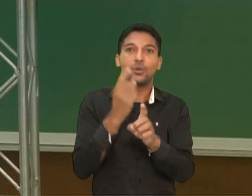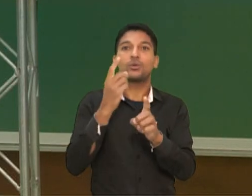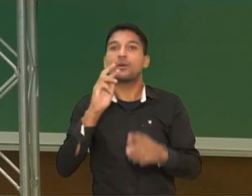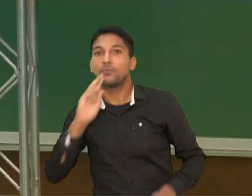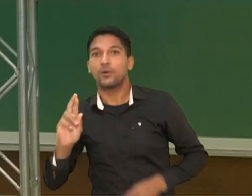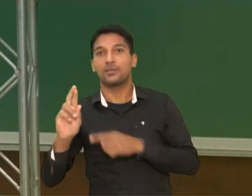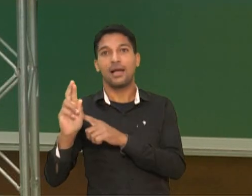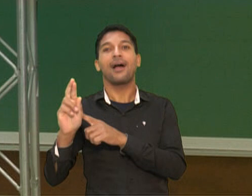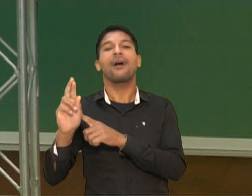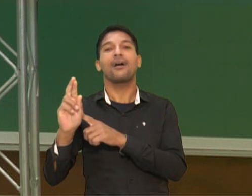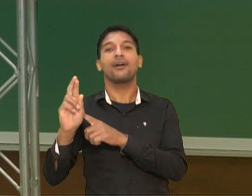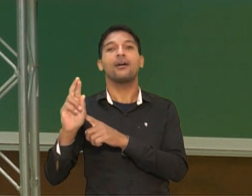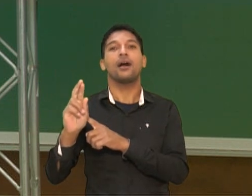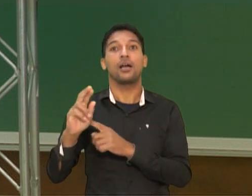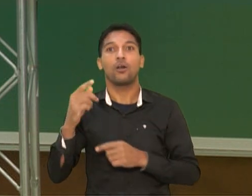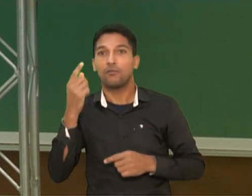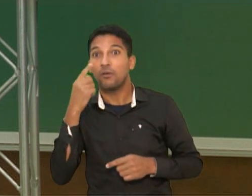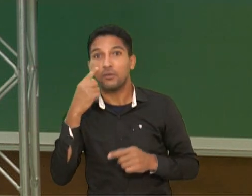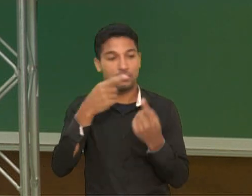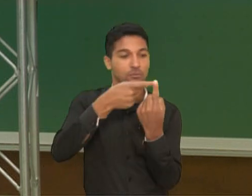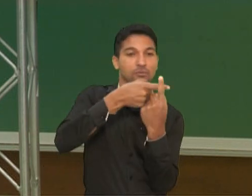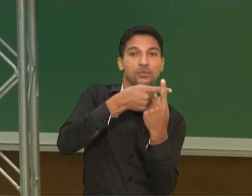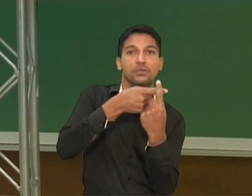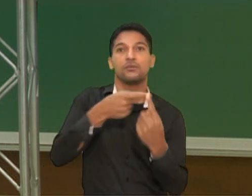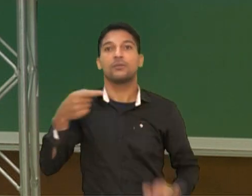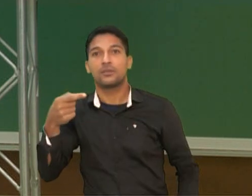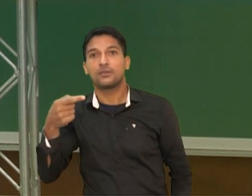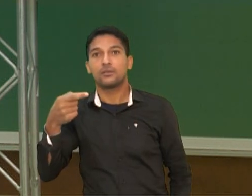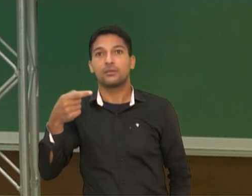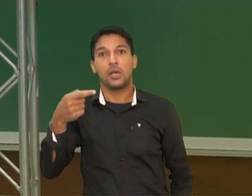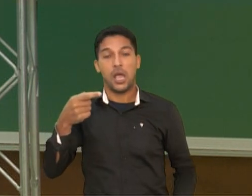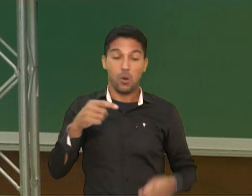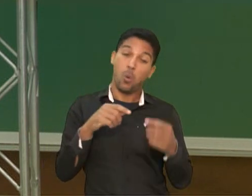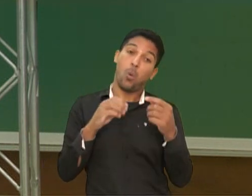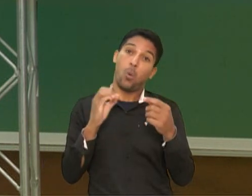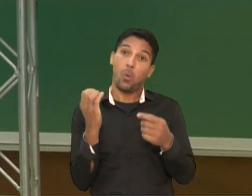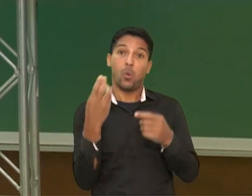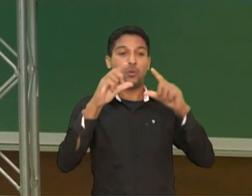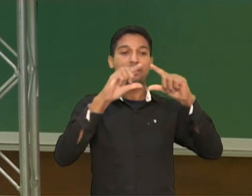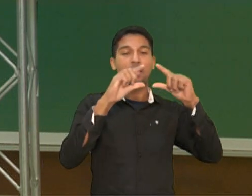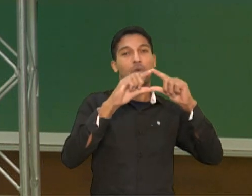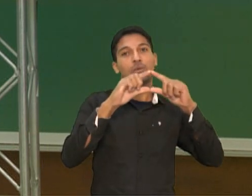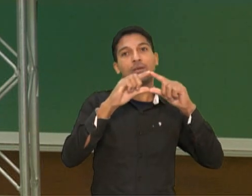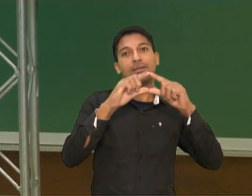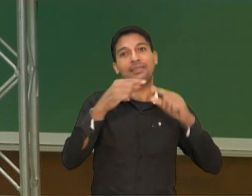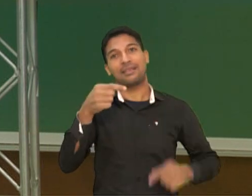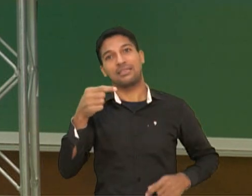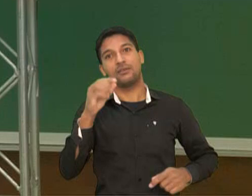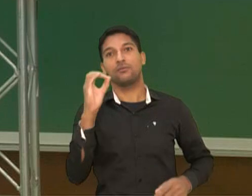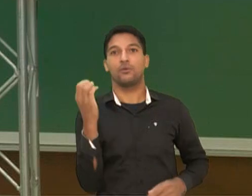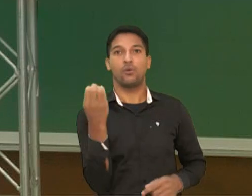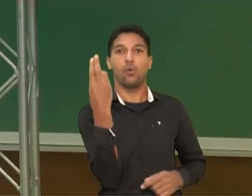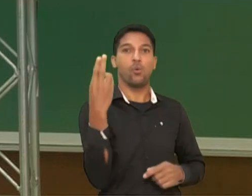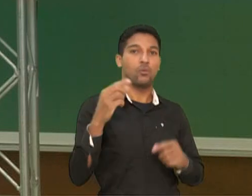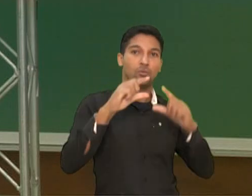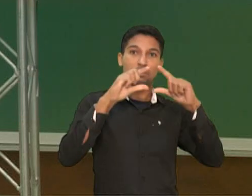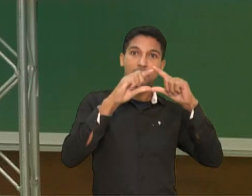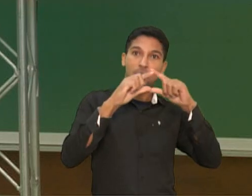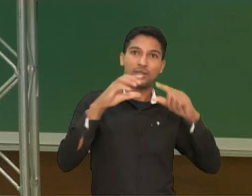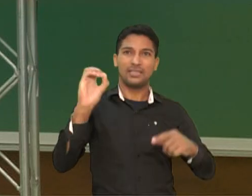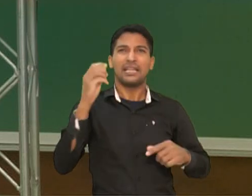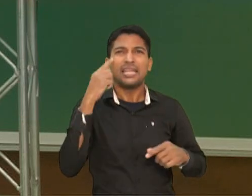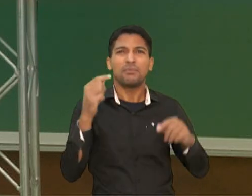slide que eu passei para vocês, verificar se ele é positivo, se ele é igual a zero ou se ele é negativo. Isso vai influenciar se